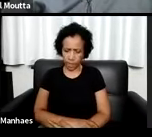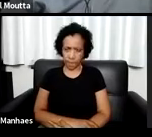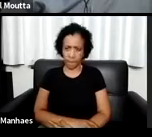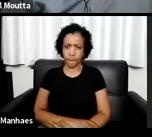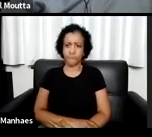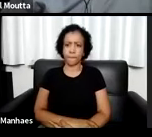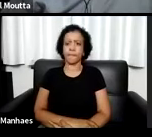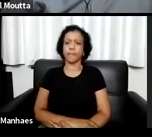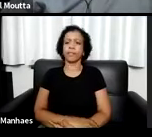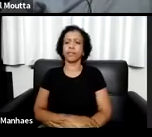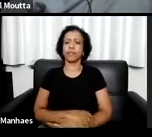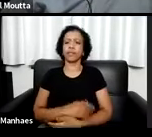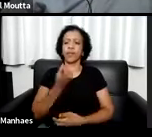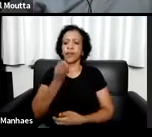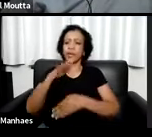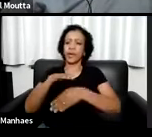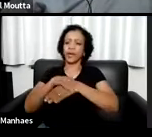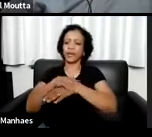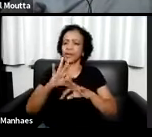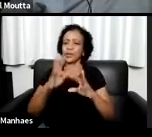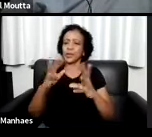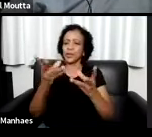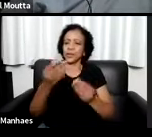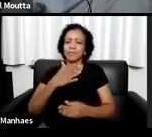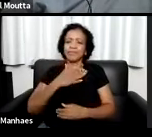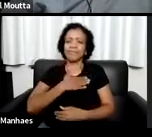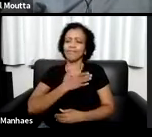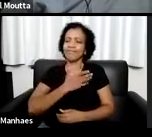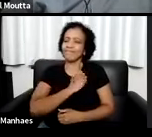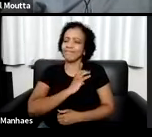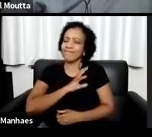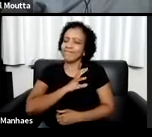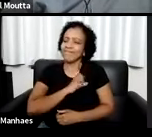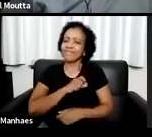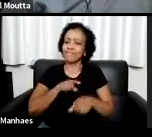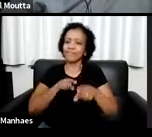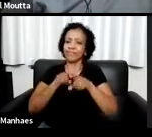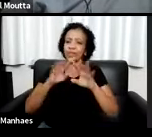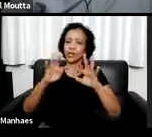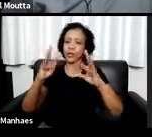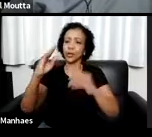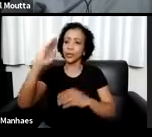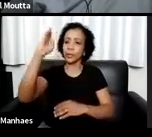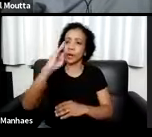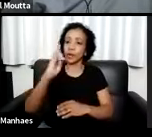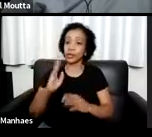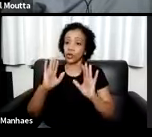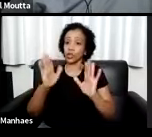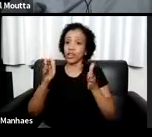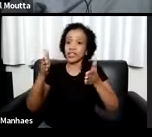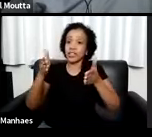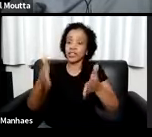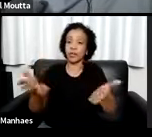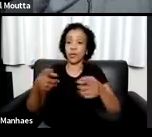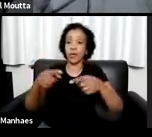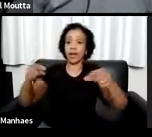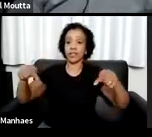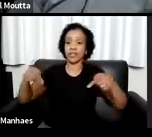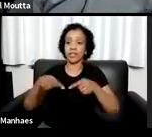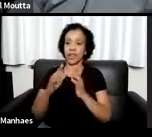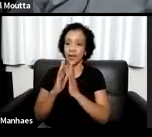Boa noite a todos, meus amados irmãos de todo o Brasil. Já estamos aqui na nossa sala de oração,